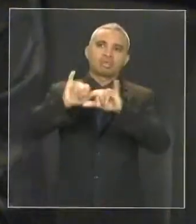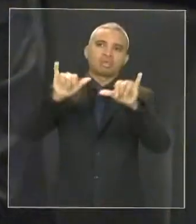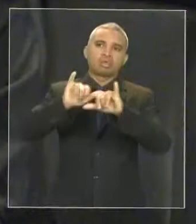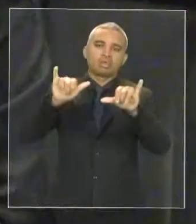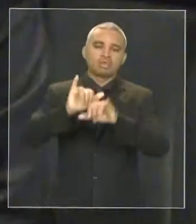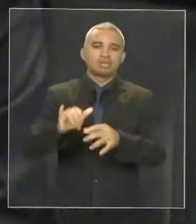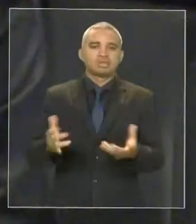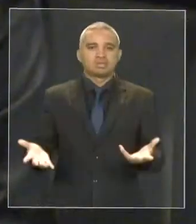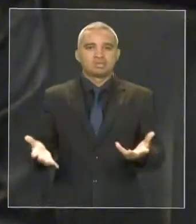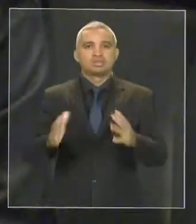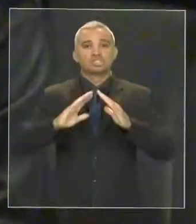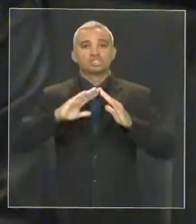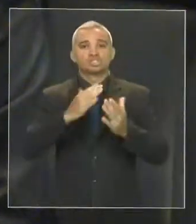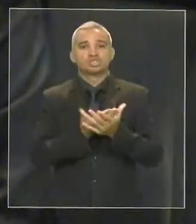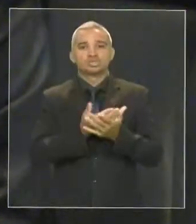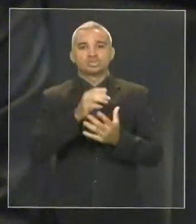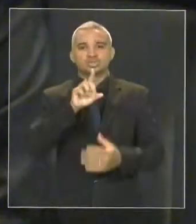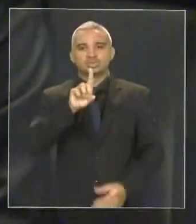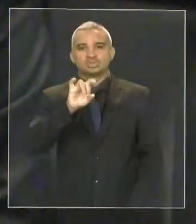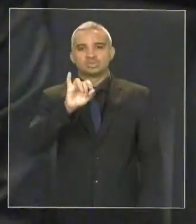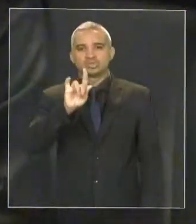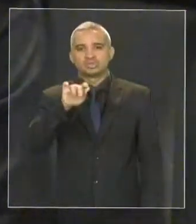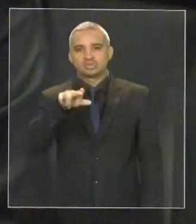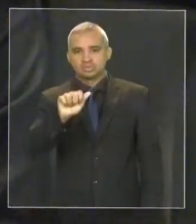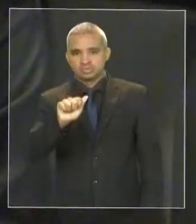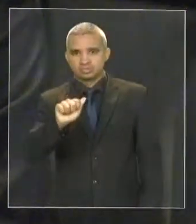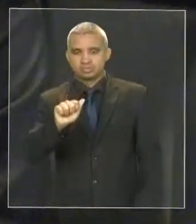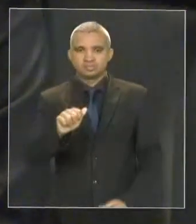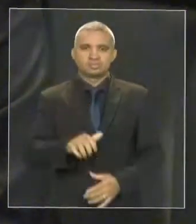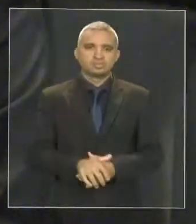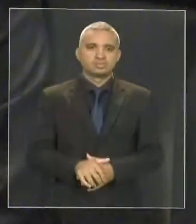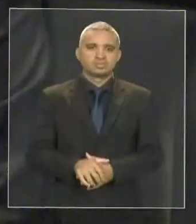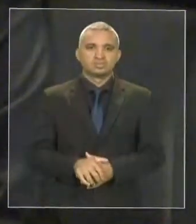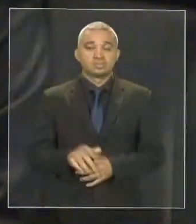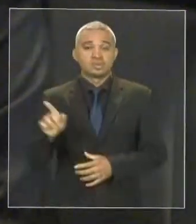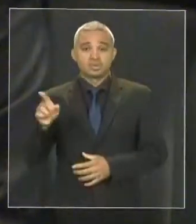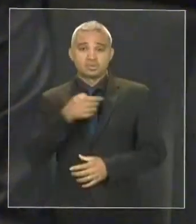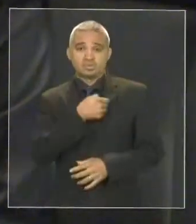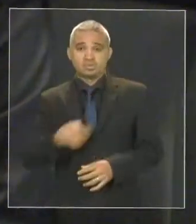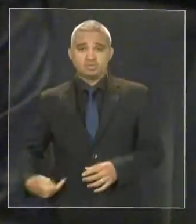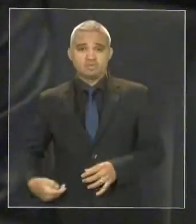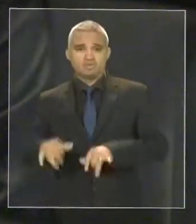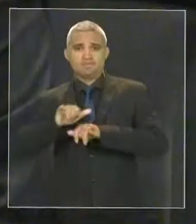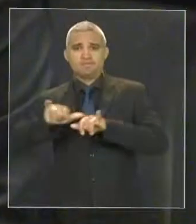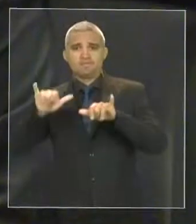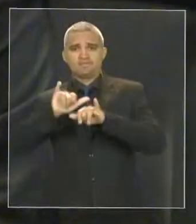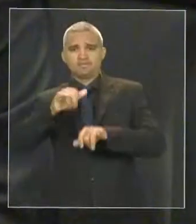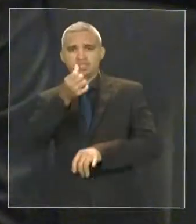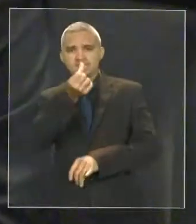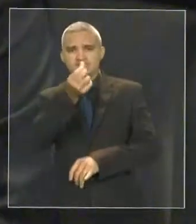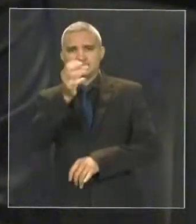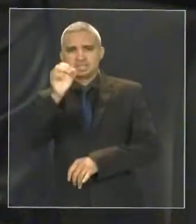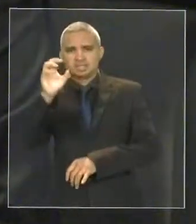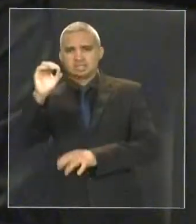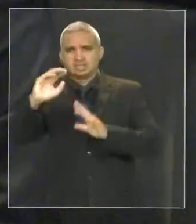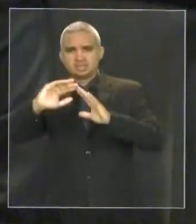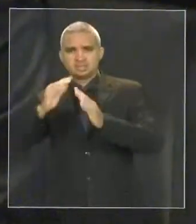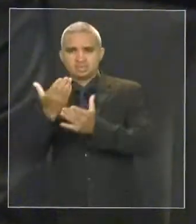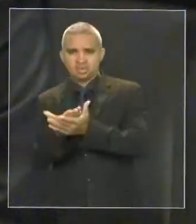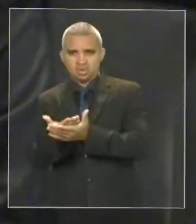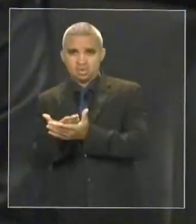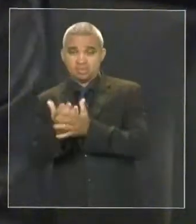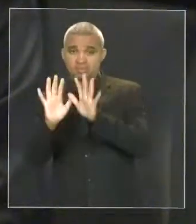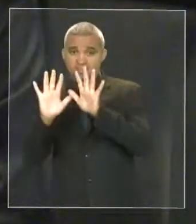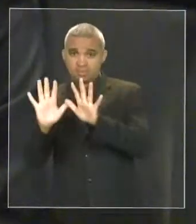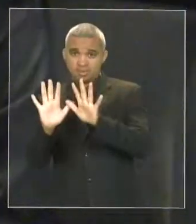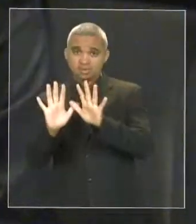De um lado, falam em 600 escolas, que praticamente já foram reformadas, recuperadas ou construídas. Por outro